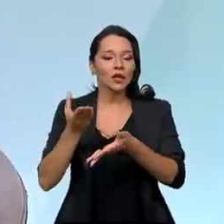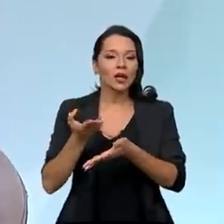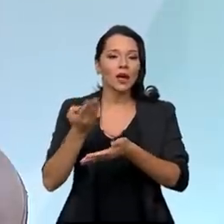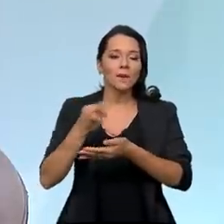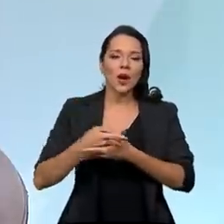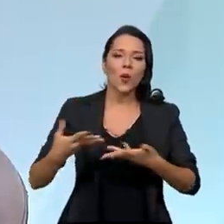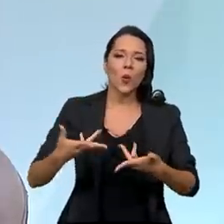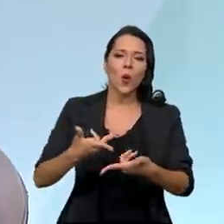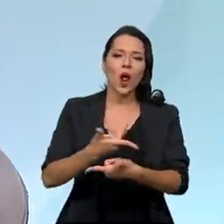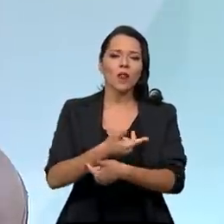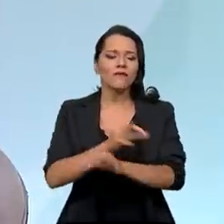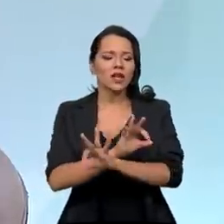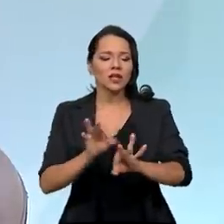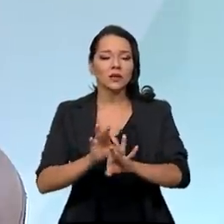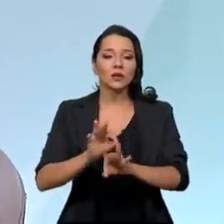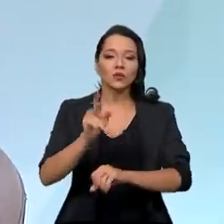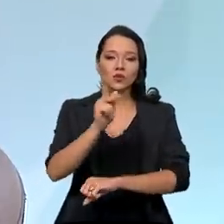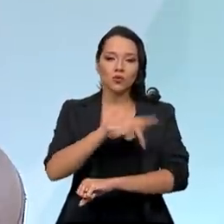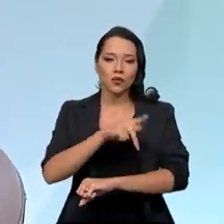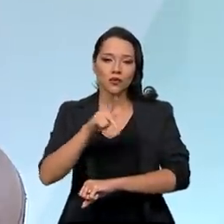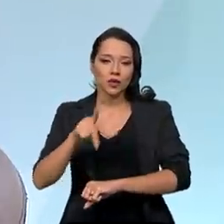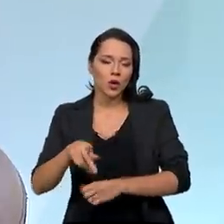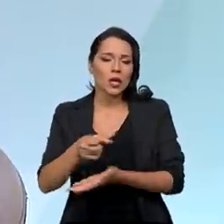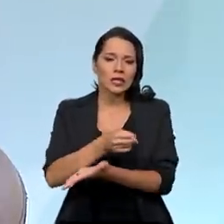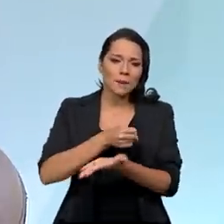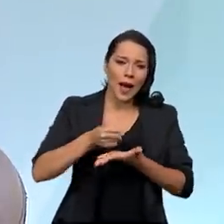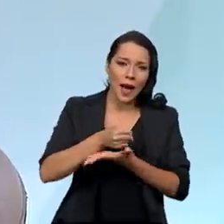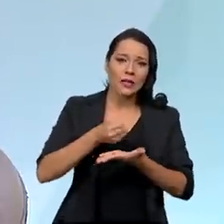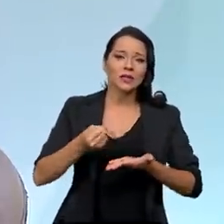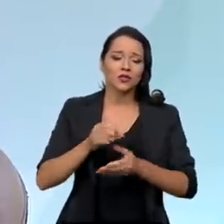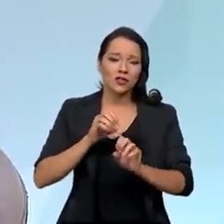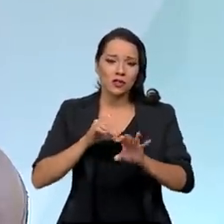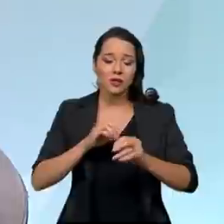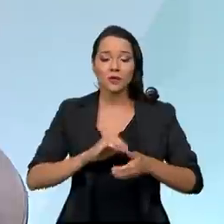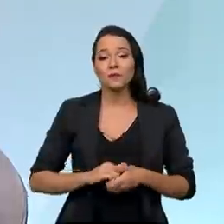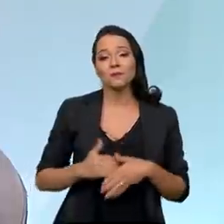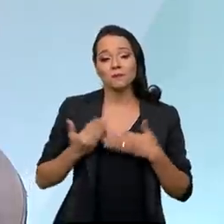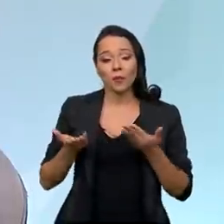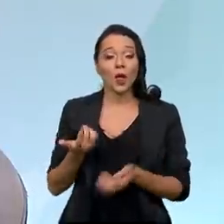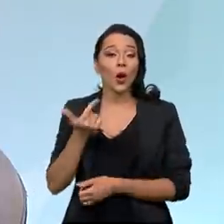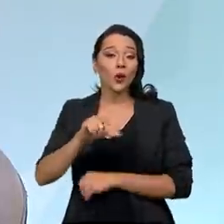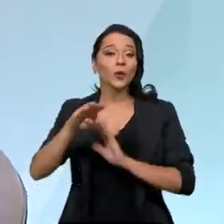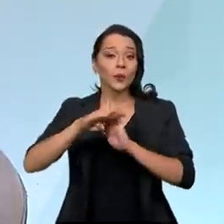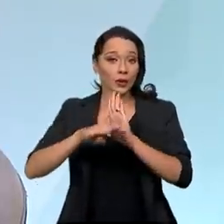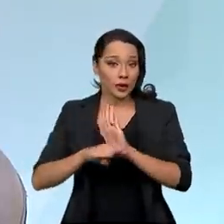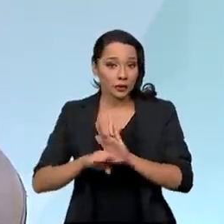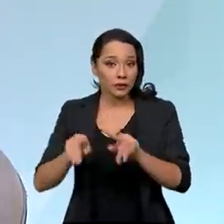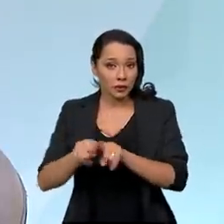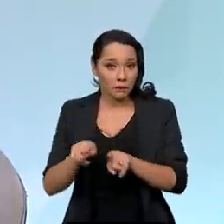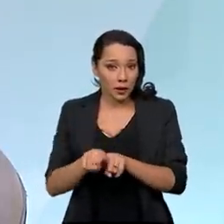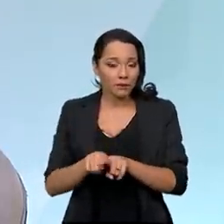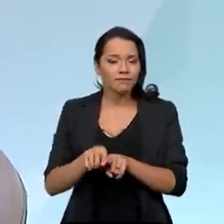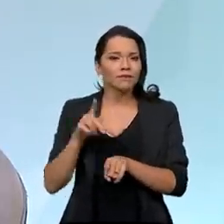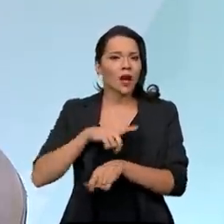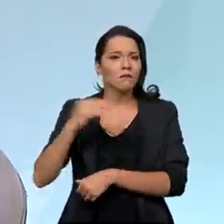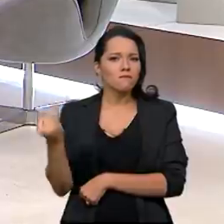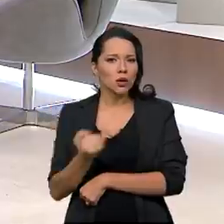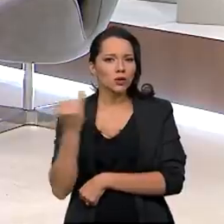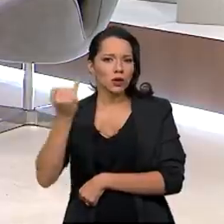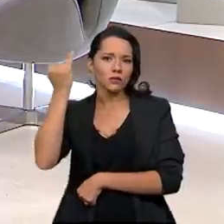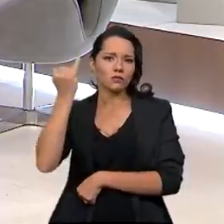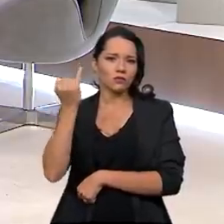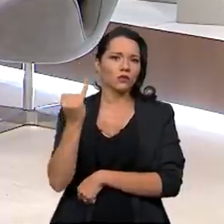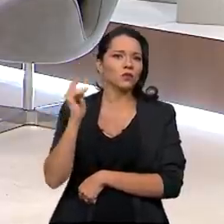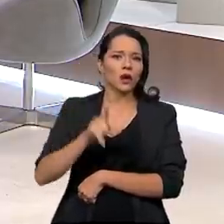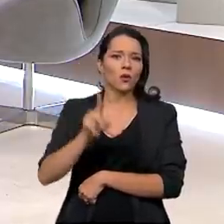alta qualificação dos professores da básica. Então, é desta forma, não é? Outro programa de grande importância